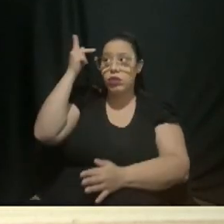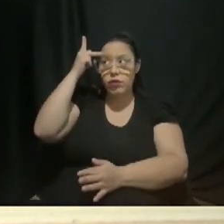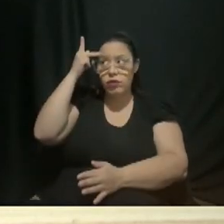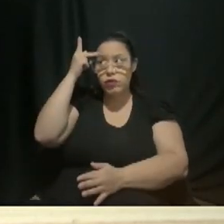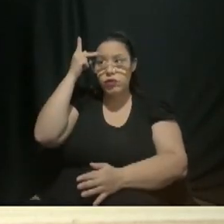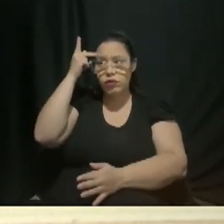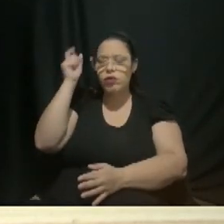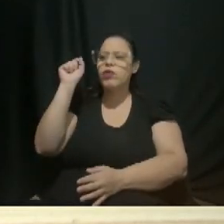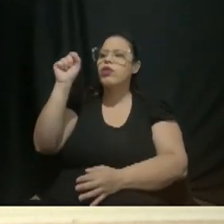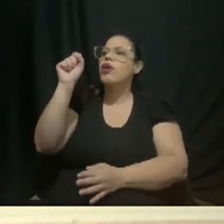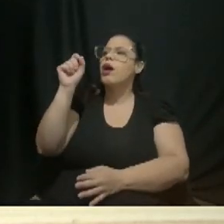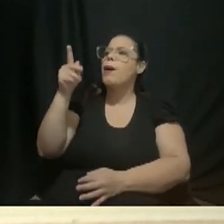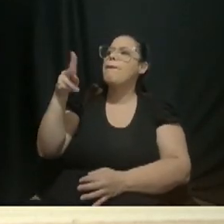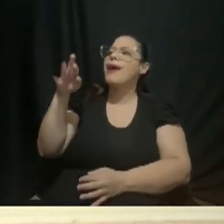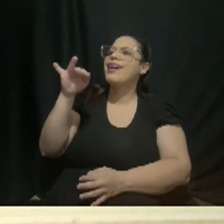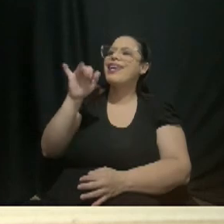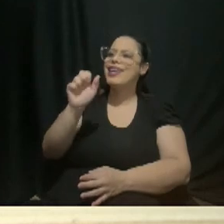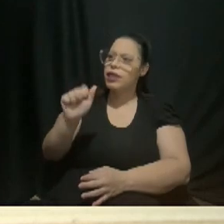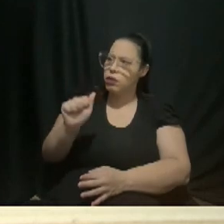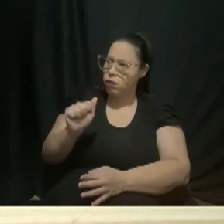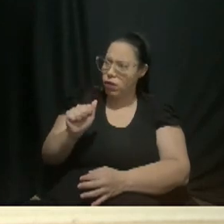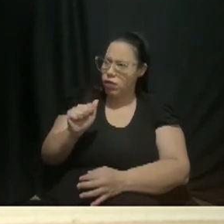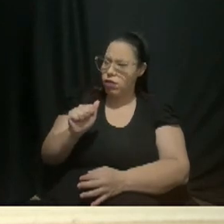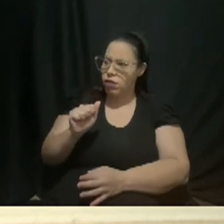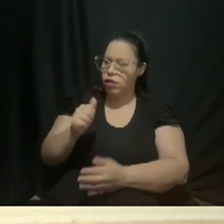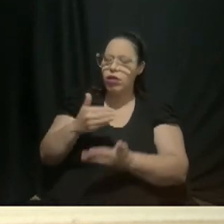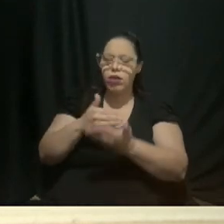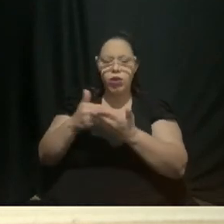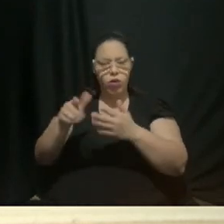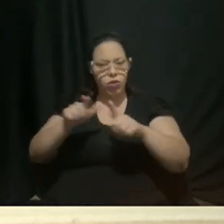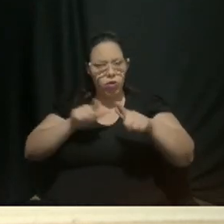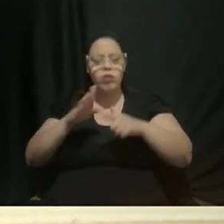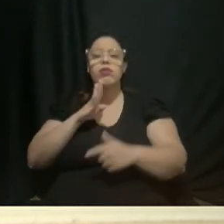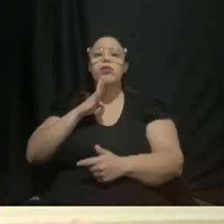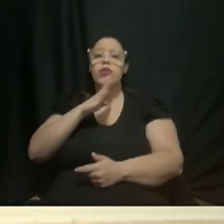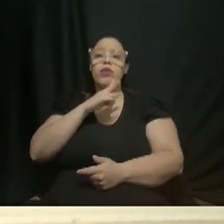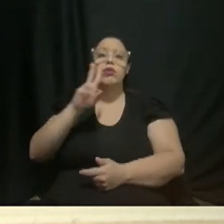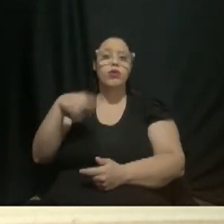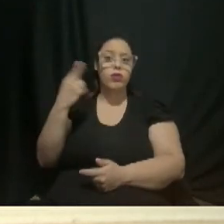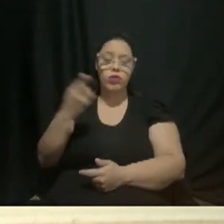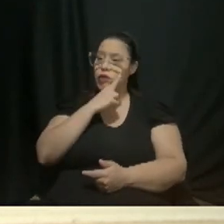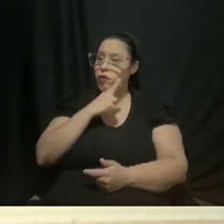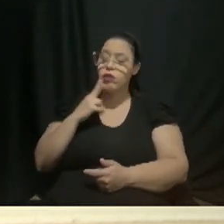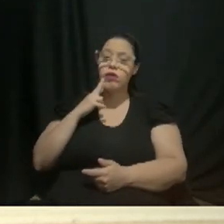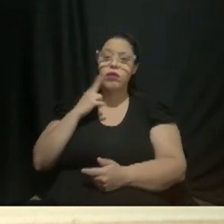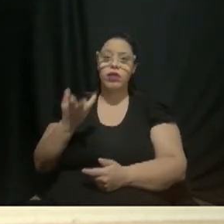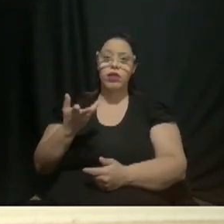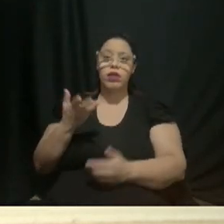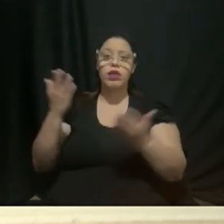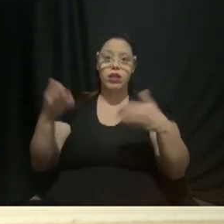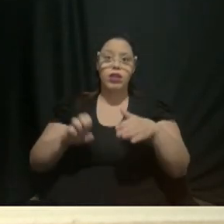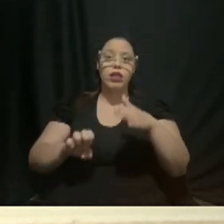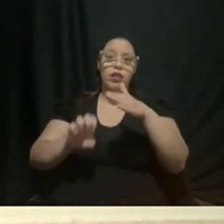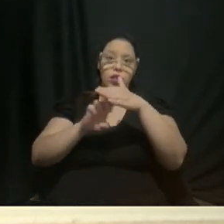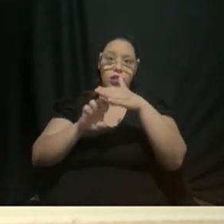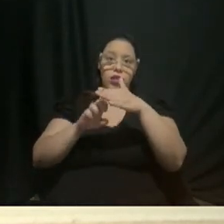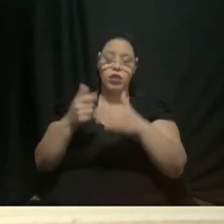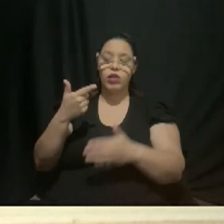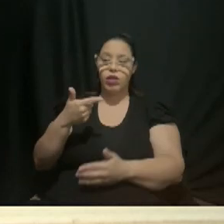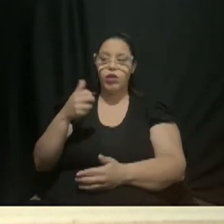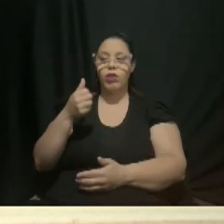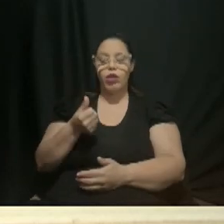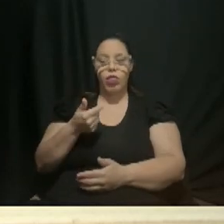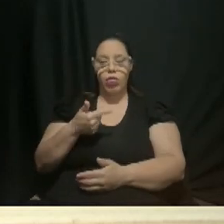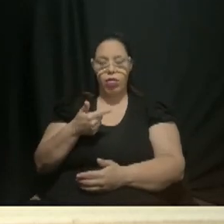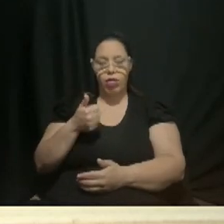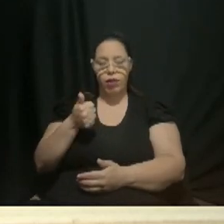Da Paraíba. Aí começou a trabalhar num barzinho, depois foi para um restaurante, e aí já está há 12 anos em uma empresa só, né?